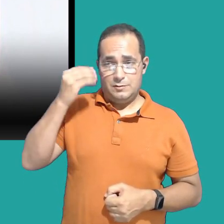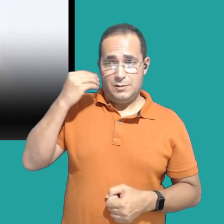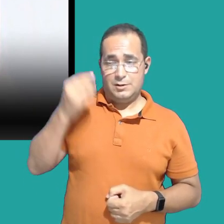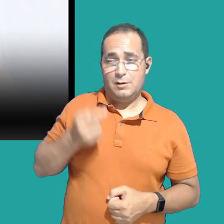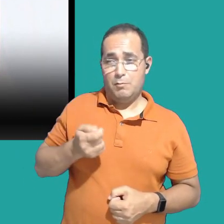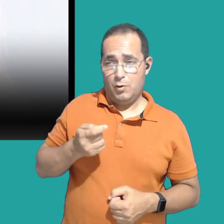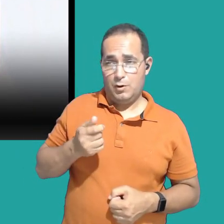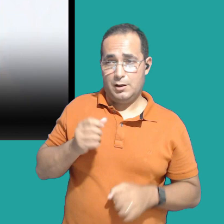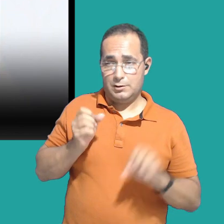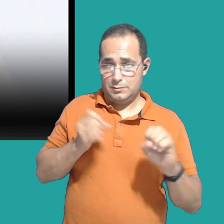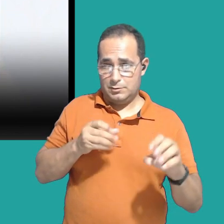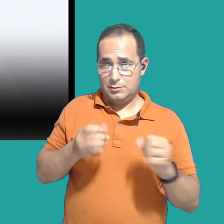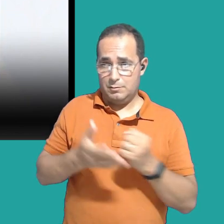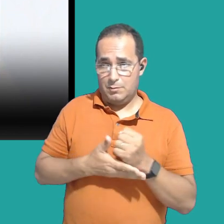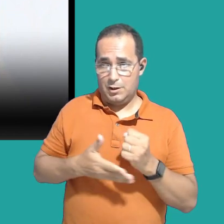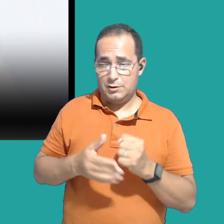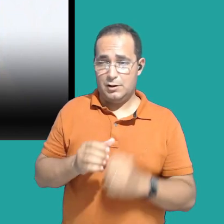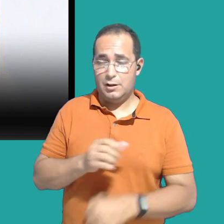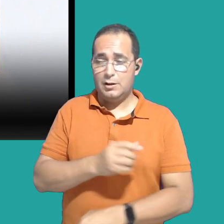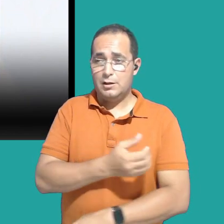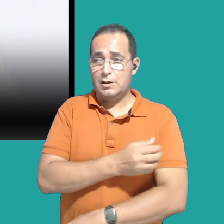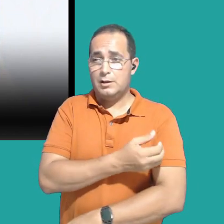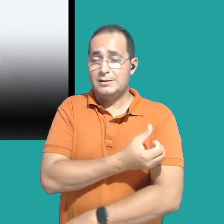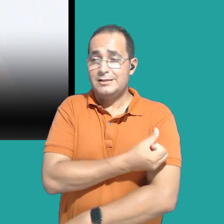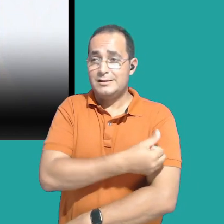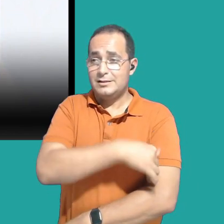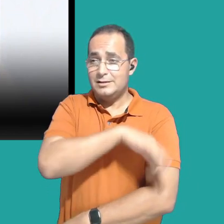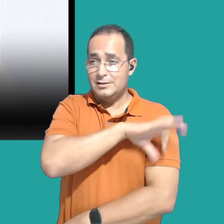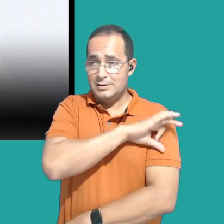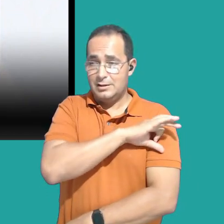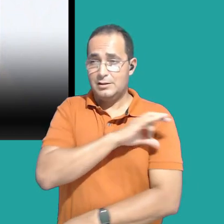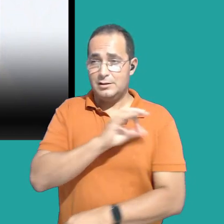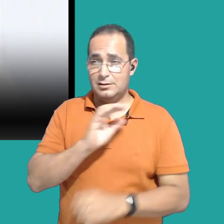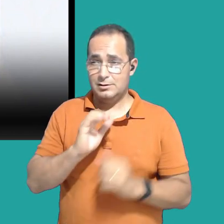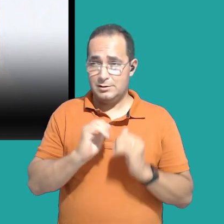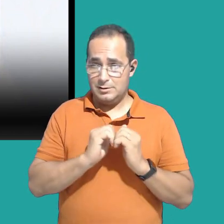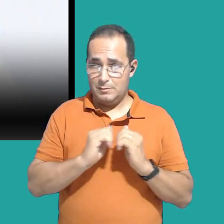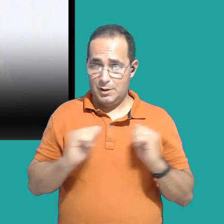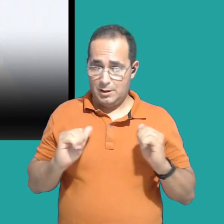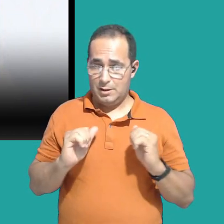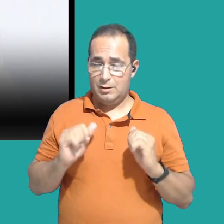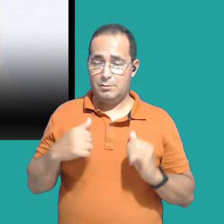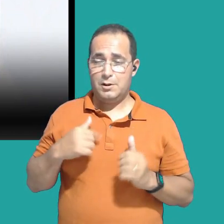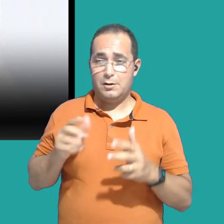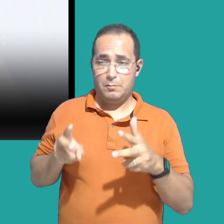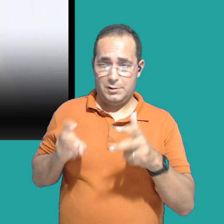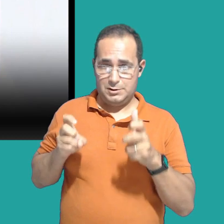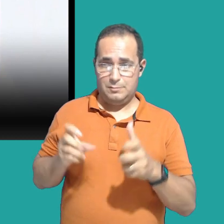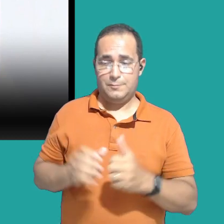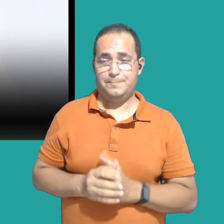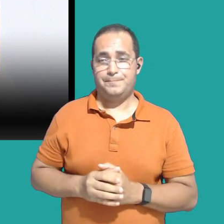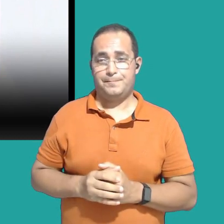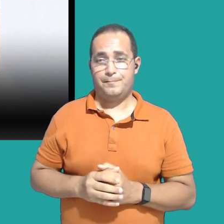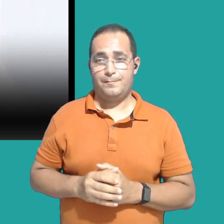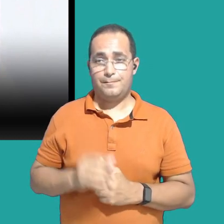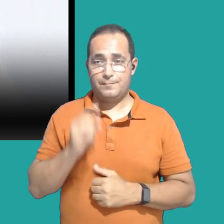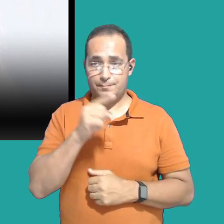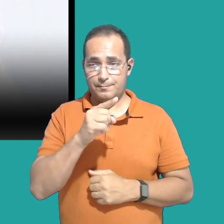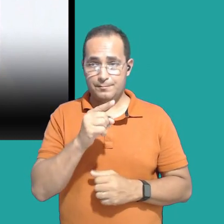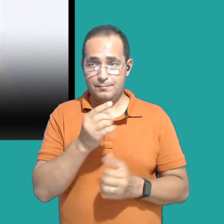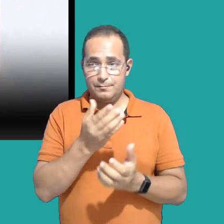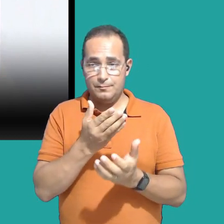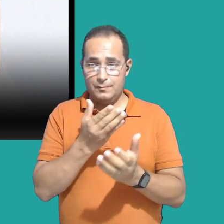nessa pouca experiência que eu tive na escola básica, no ensino fundamental, né? A gente tentar separar um pouco as duas coisas, porque o que é